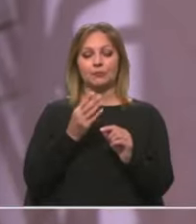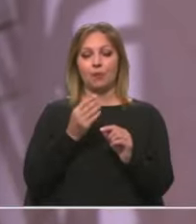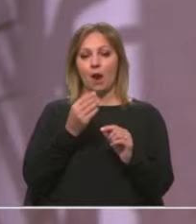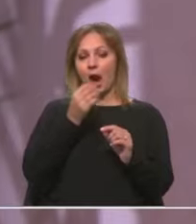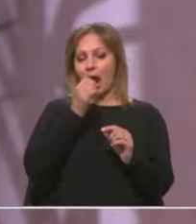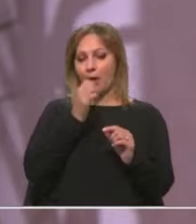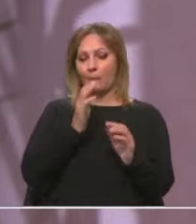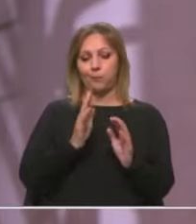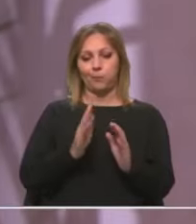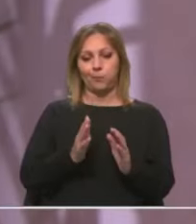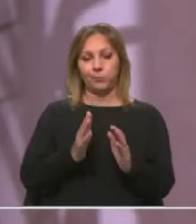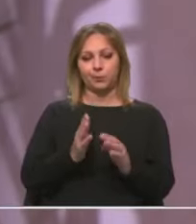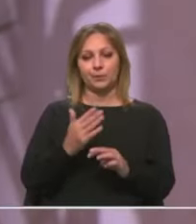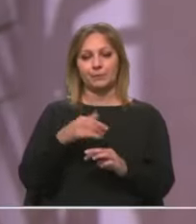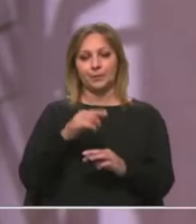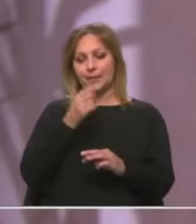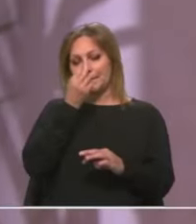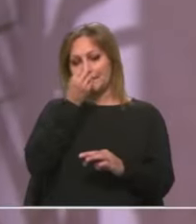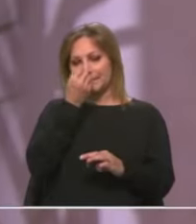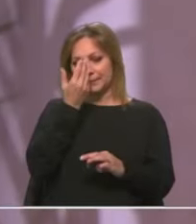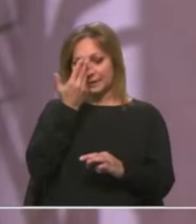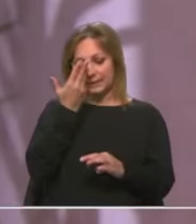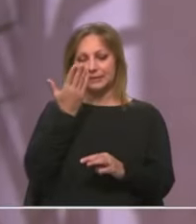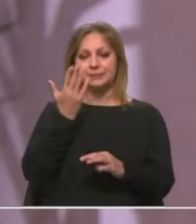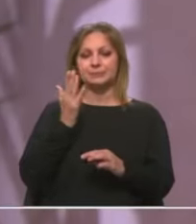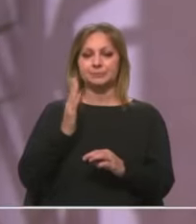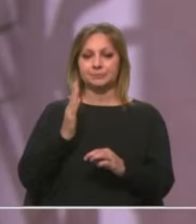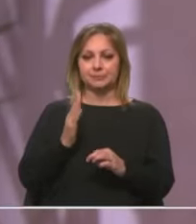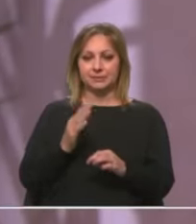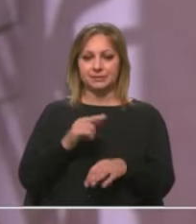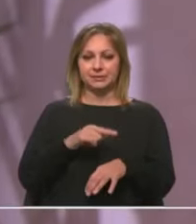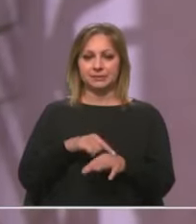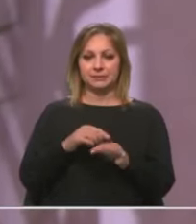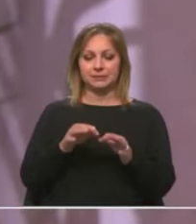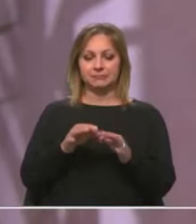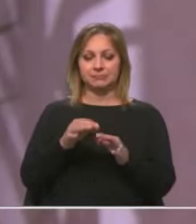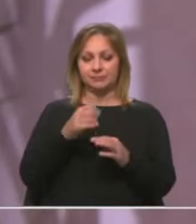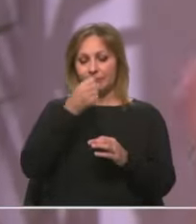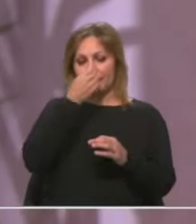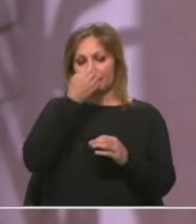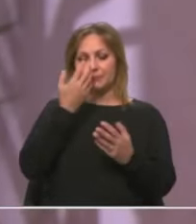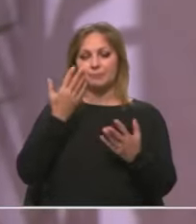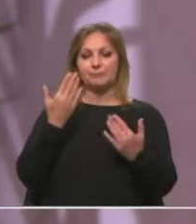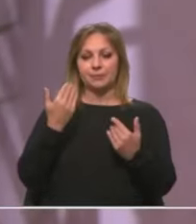água, não é? Mas é uma planta que se deve ter durante este ano na primavera, portanto, é importantíssimo.